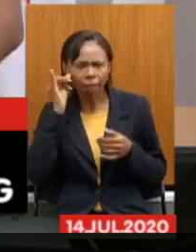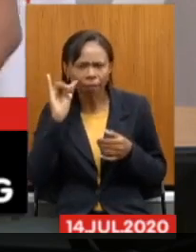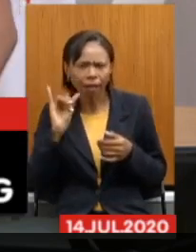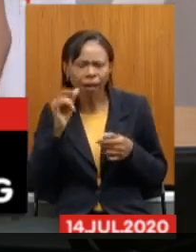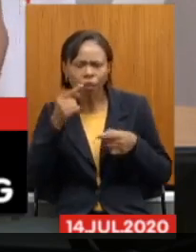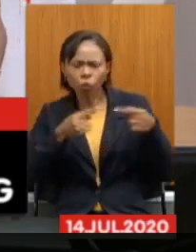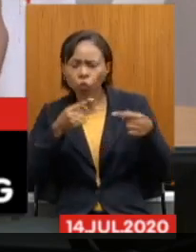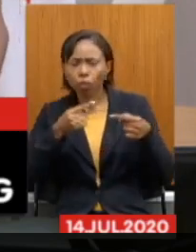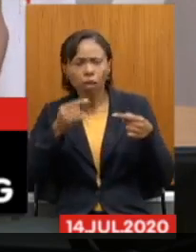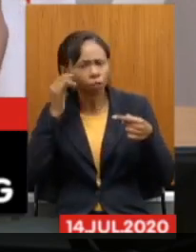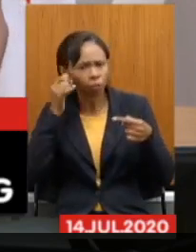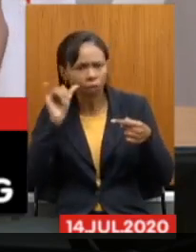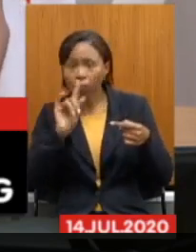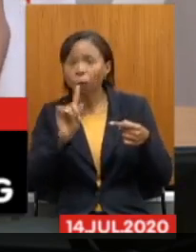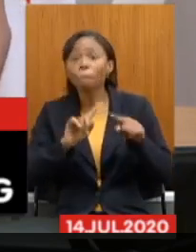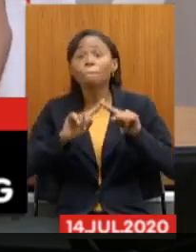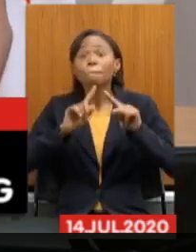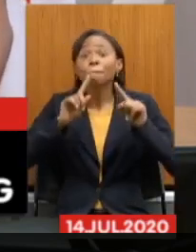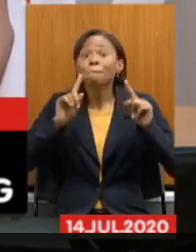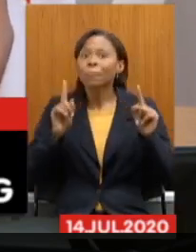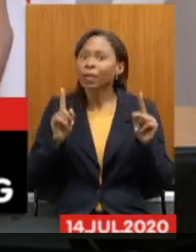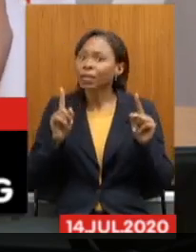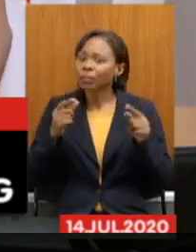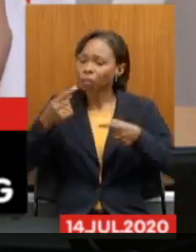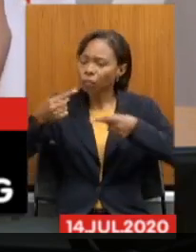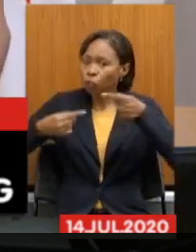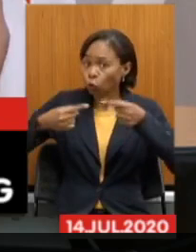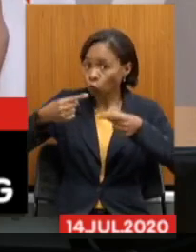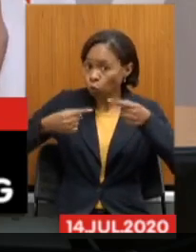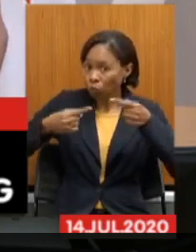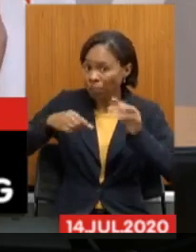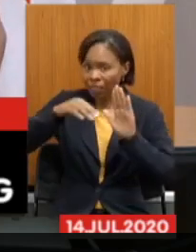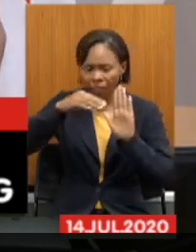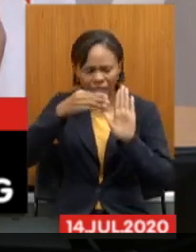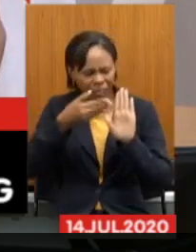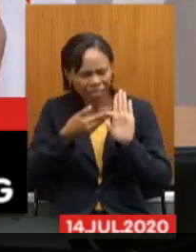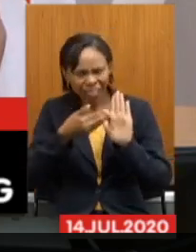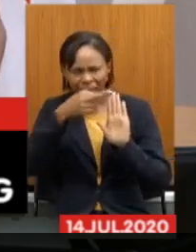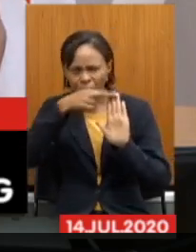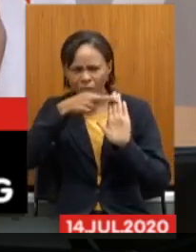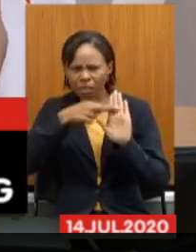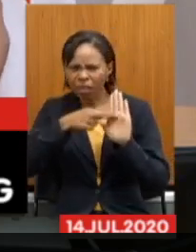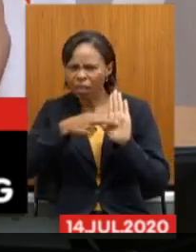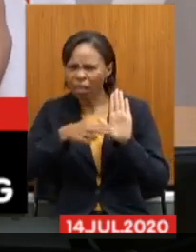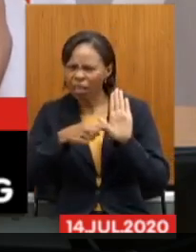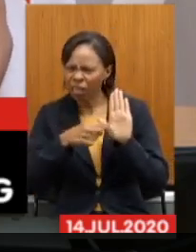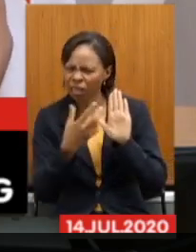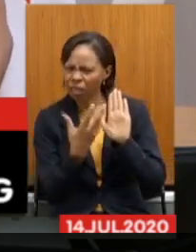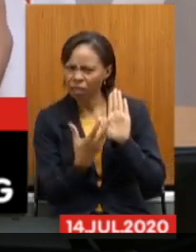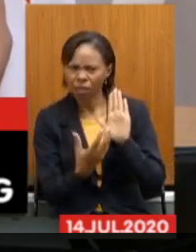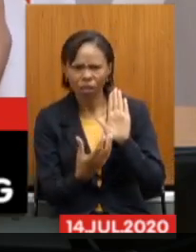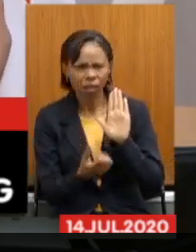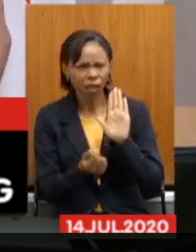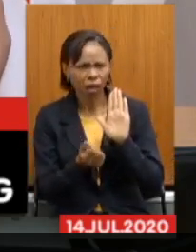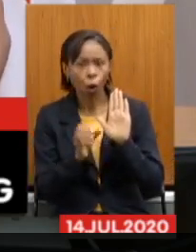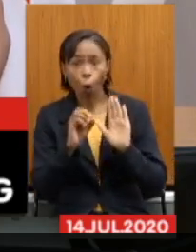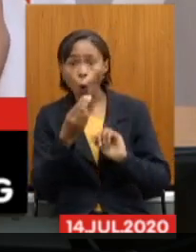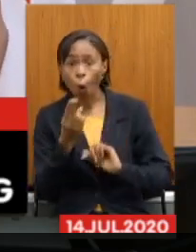podemos discuti-la nos moldes que estão propostos e nem tampouco a toque de